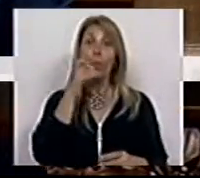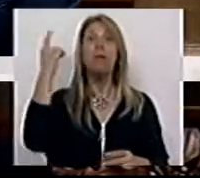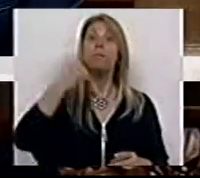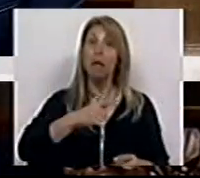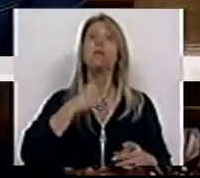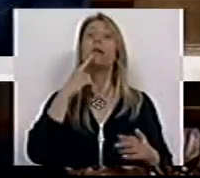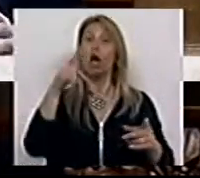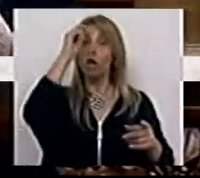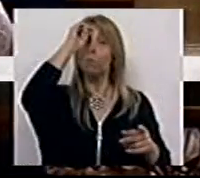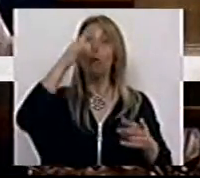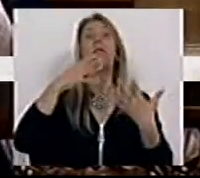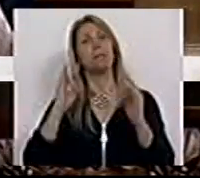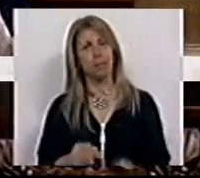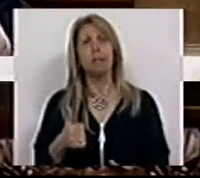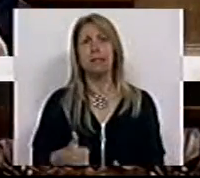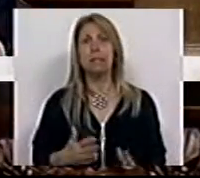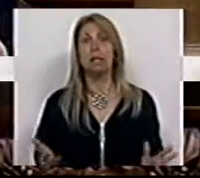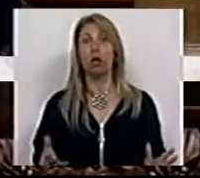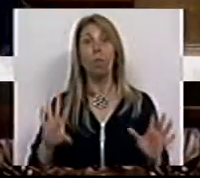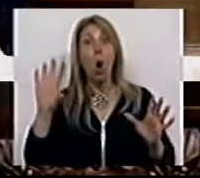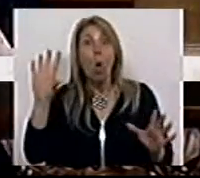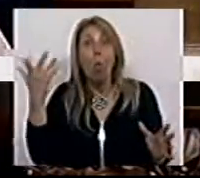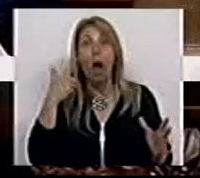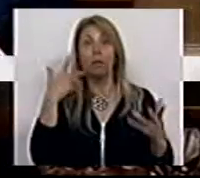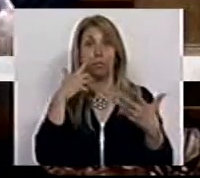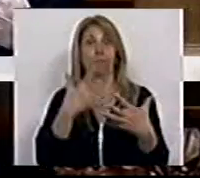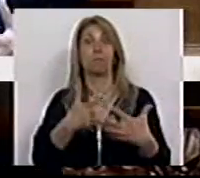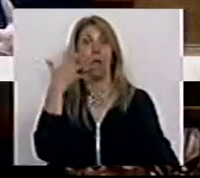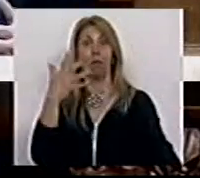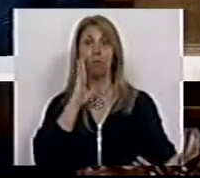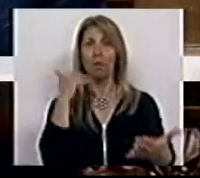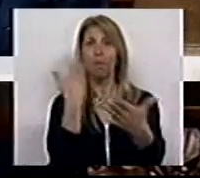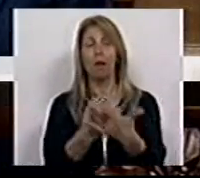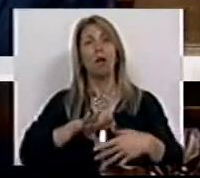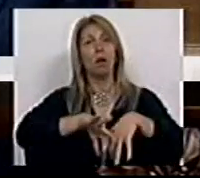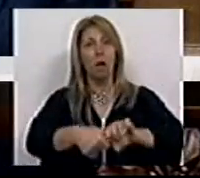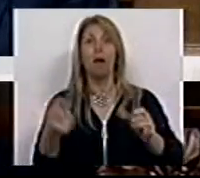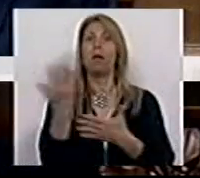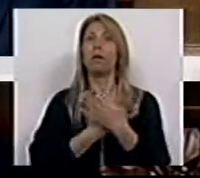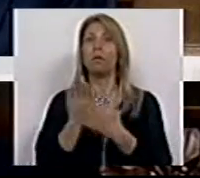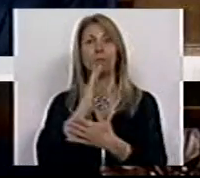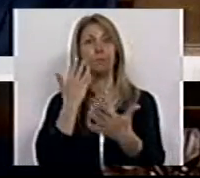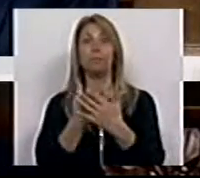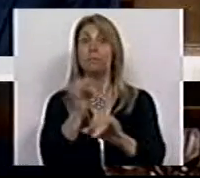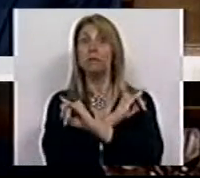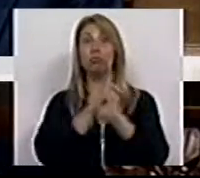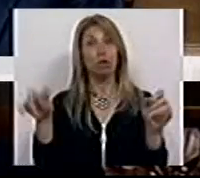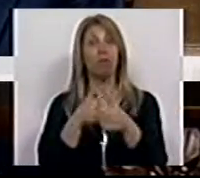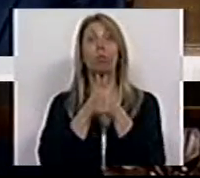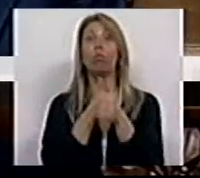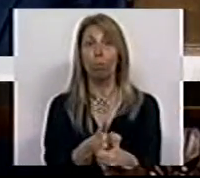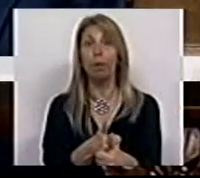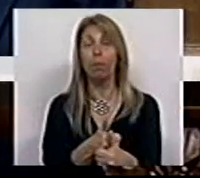respeitados, certo? Mas quando é evidente que estão a destruir a economia e a tornar impossível o seu